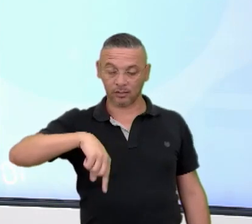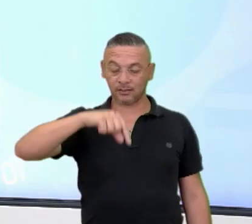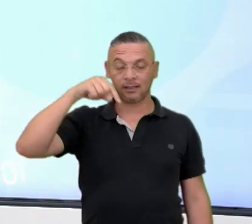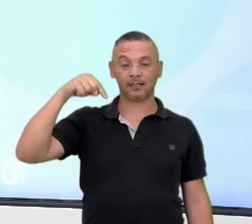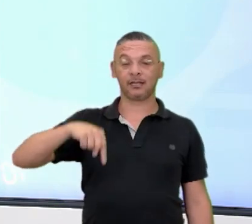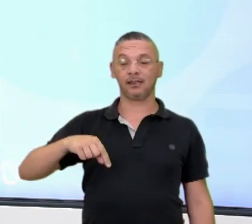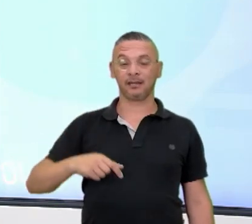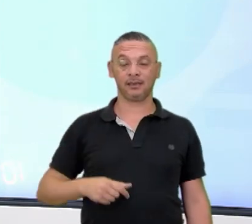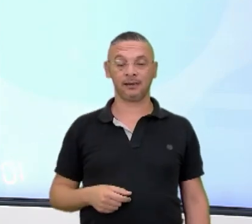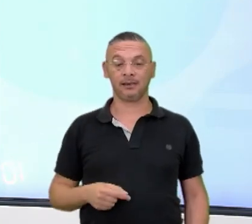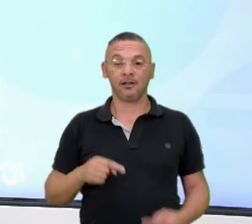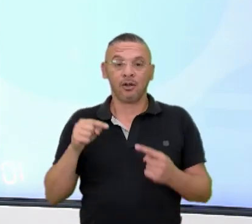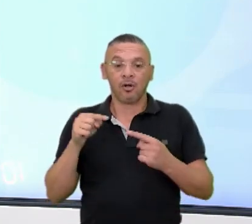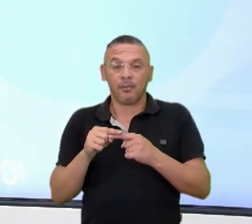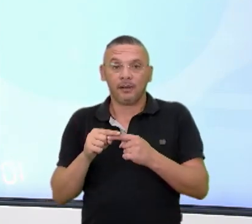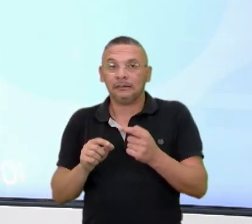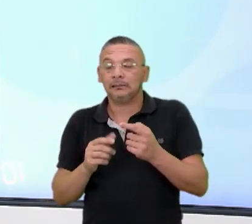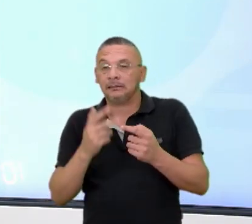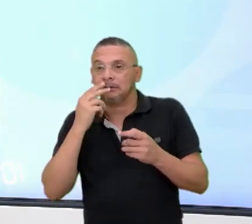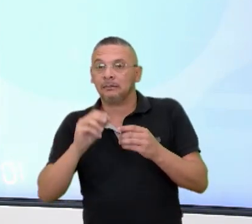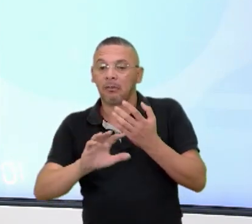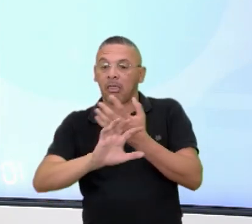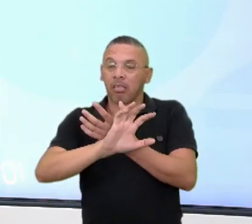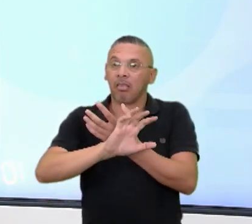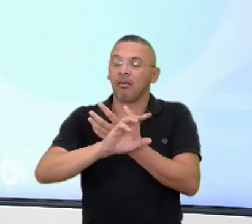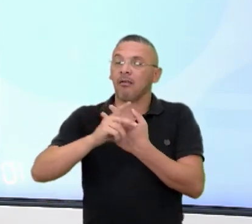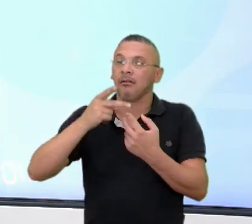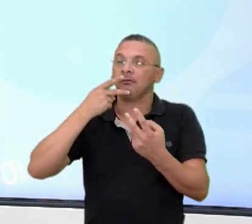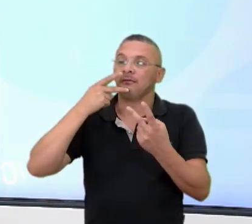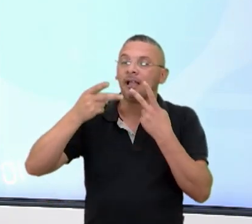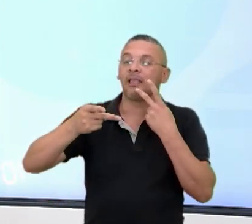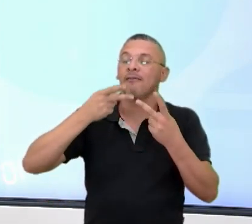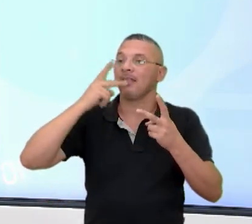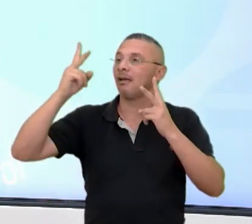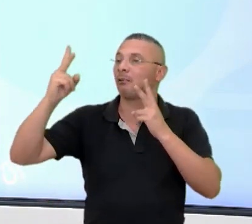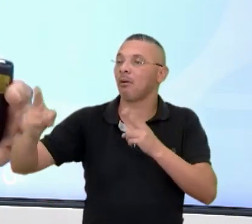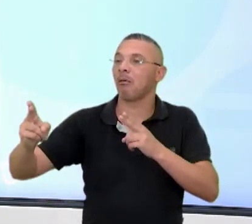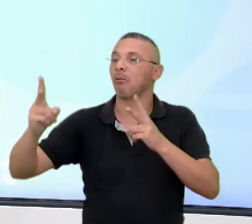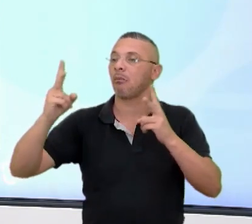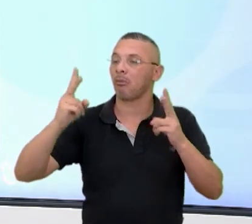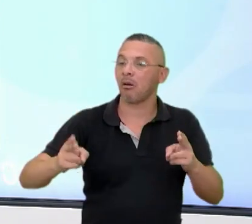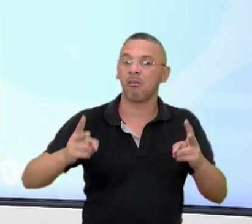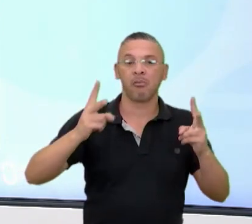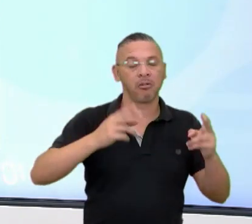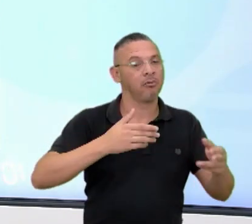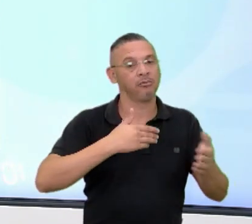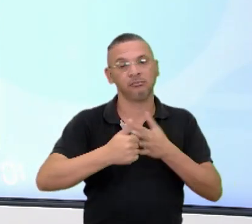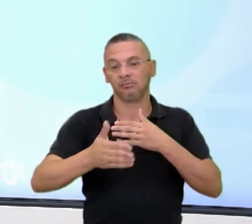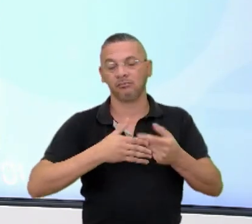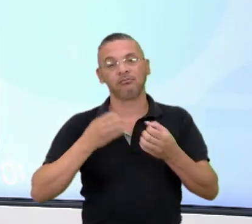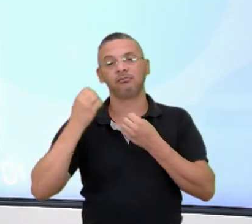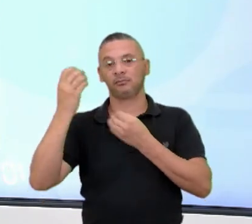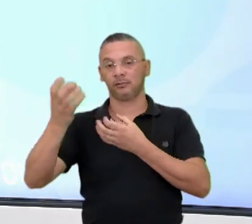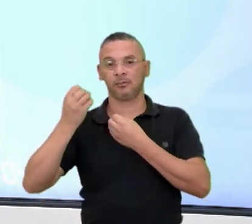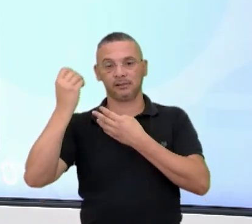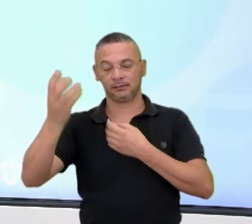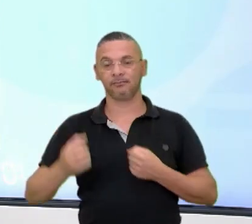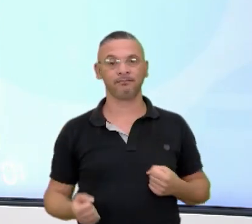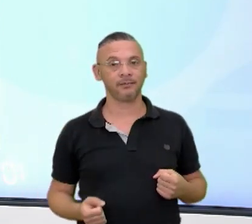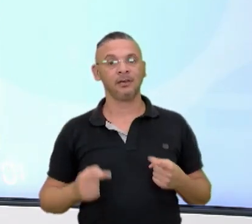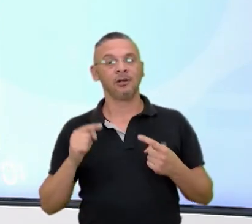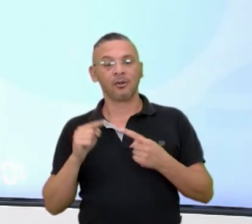da notícia. Ou seja, você tem que entregar isso para o seu professor de alguma forma, pode ser no Padlet, pode ser no mural, ou seja, converse com a nossa escola,